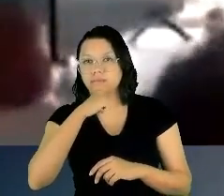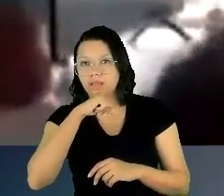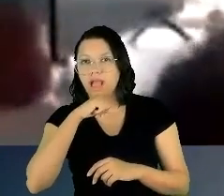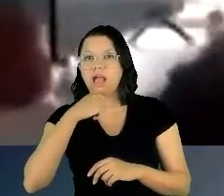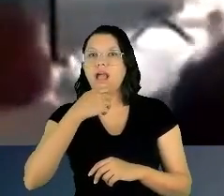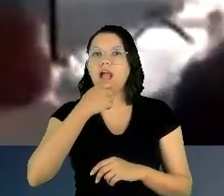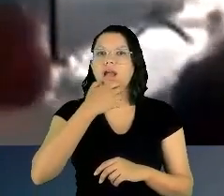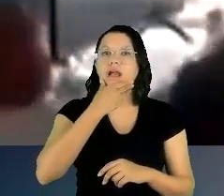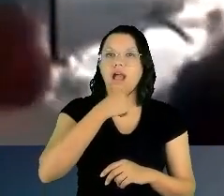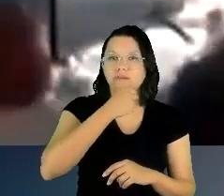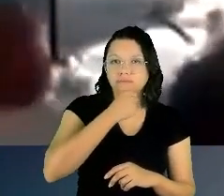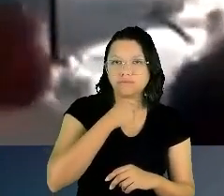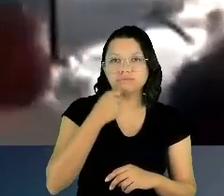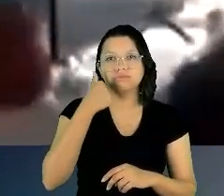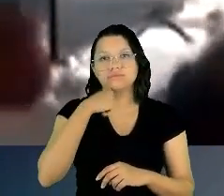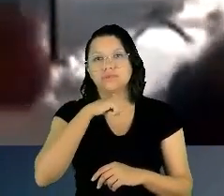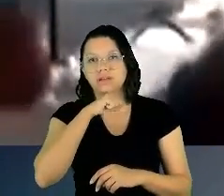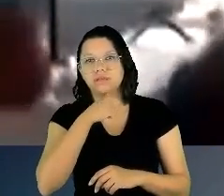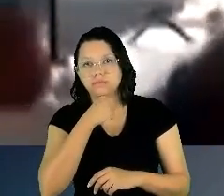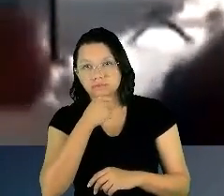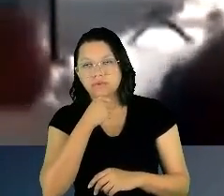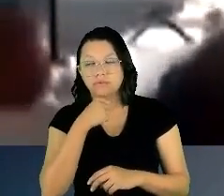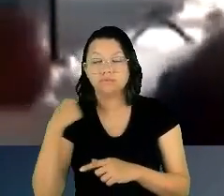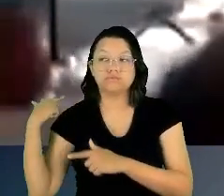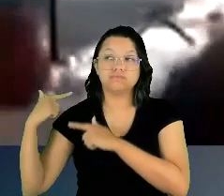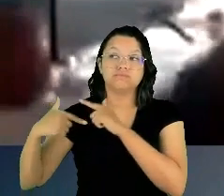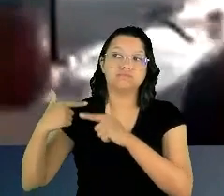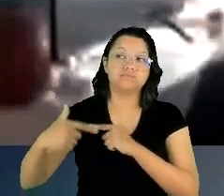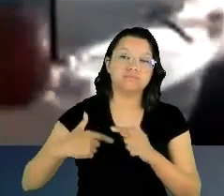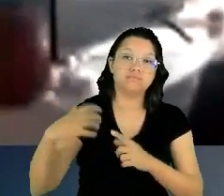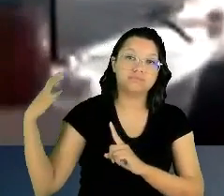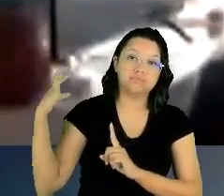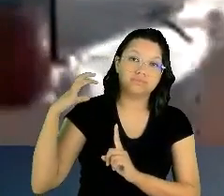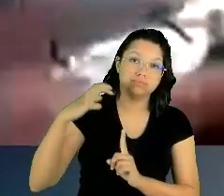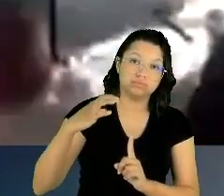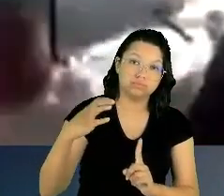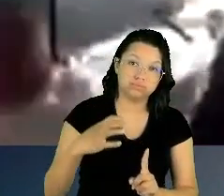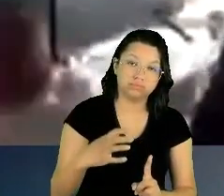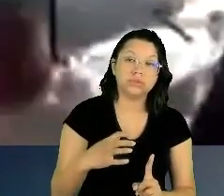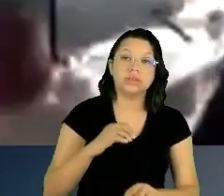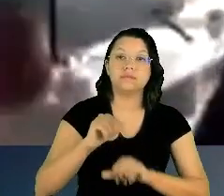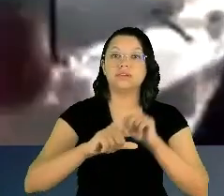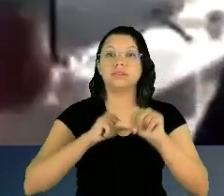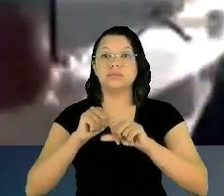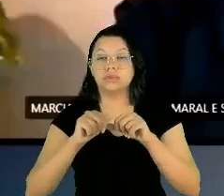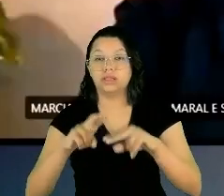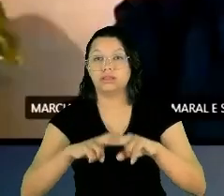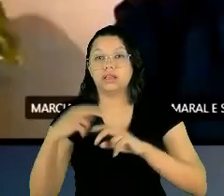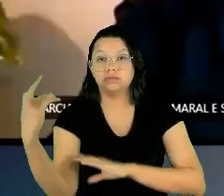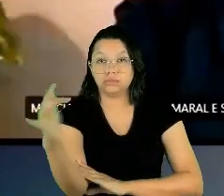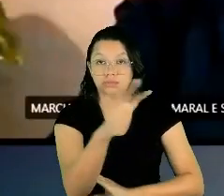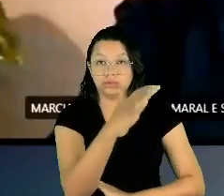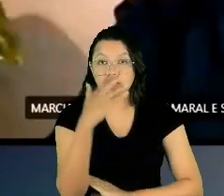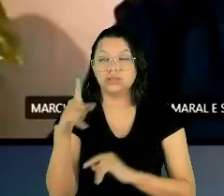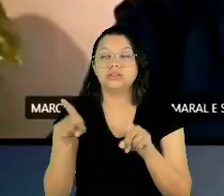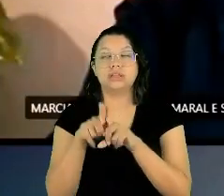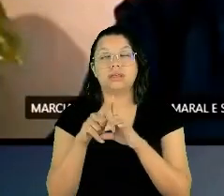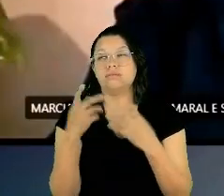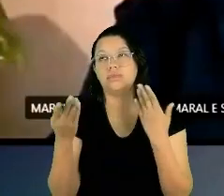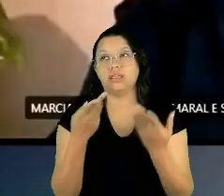tem aí uma informação que vem de outras gerações, mas que vai ser moldada com esse